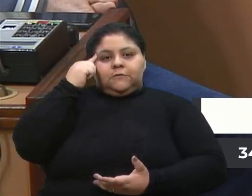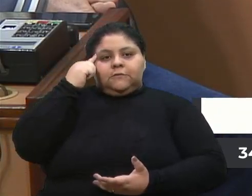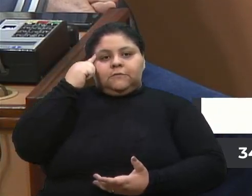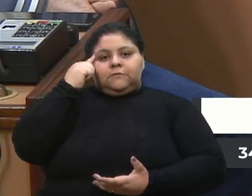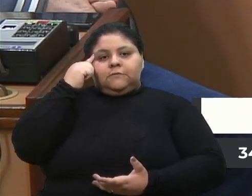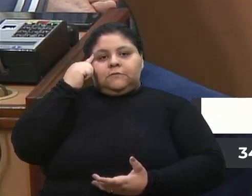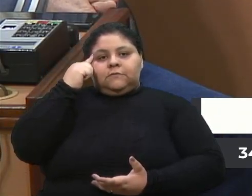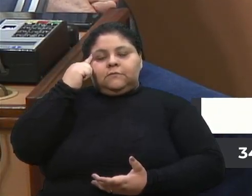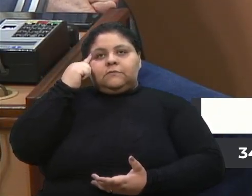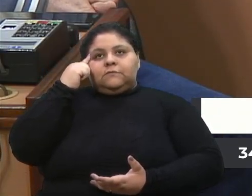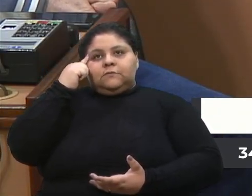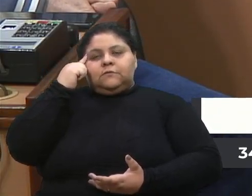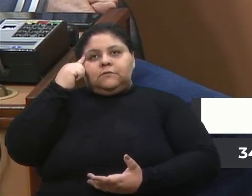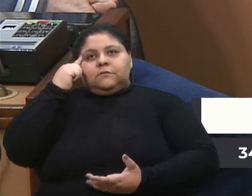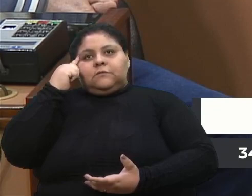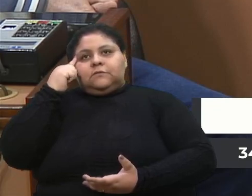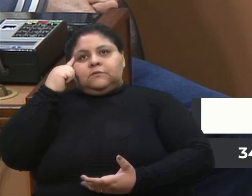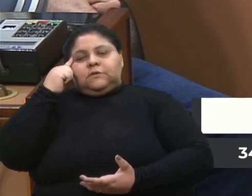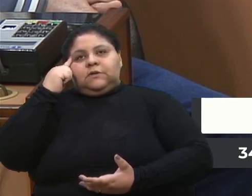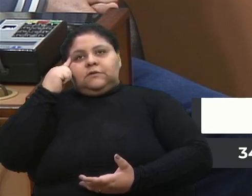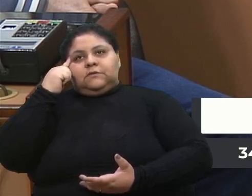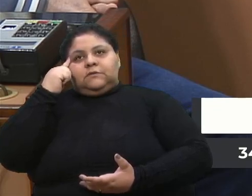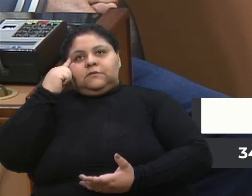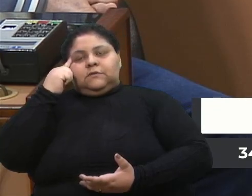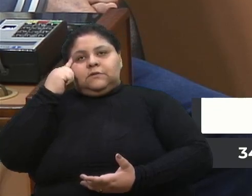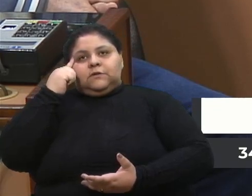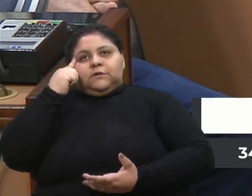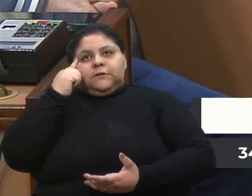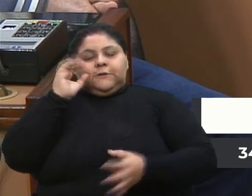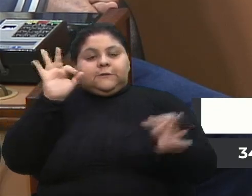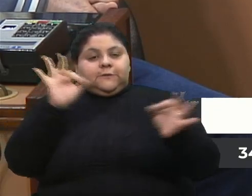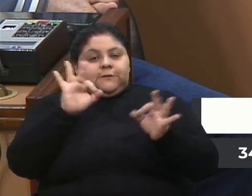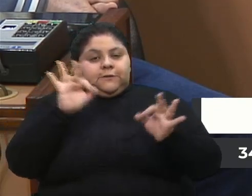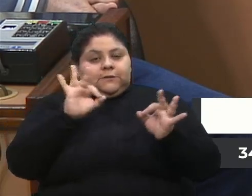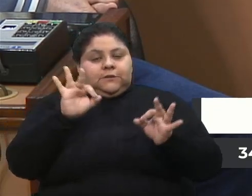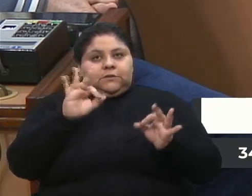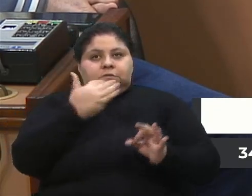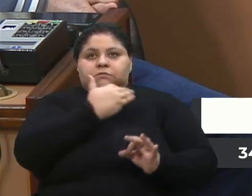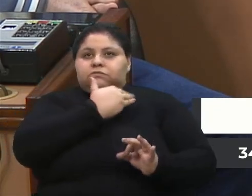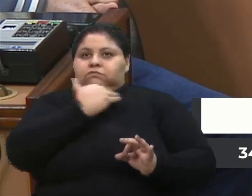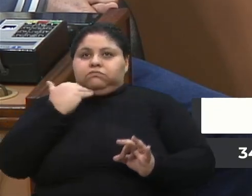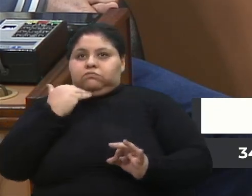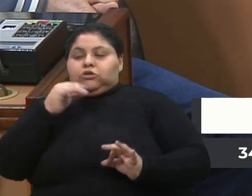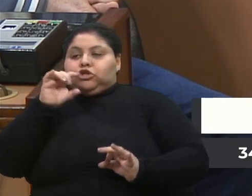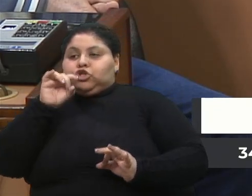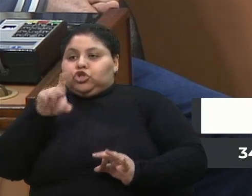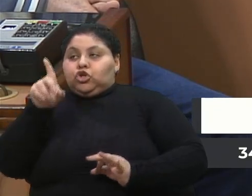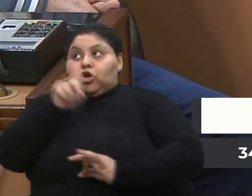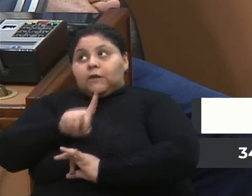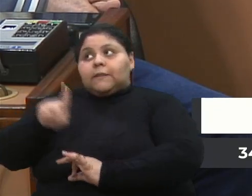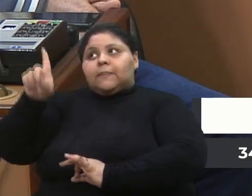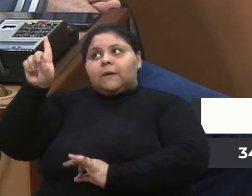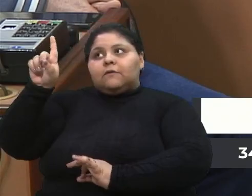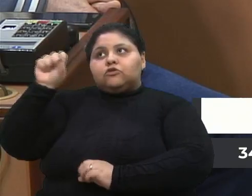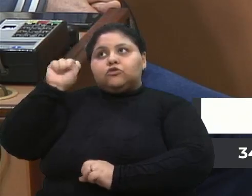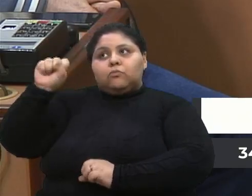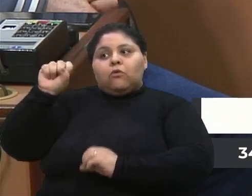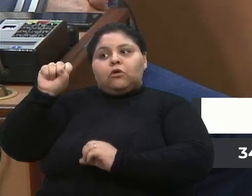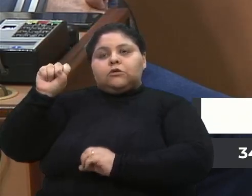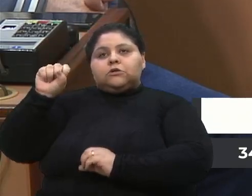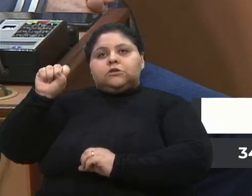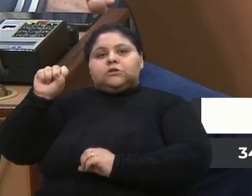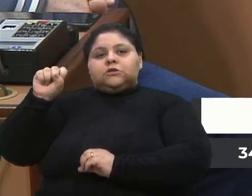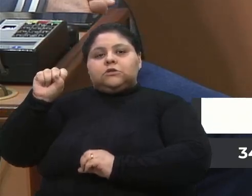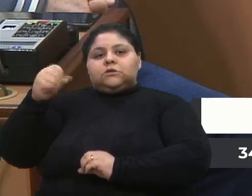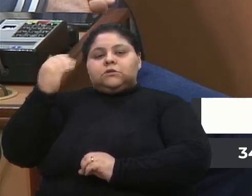Ninguém pode tirar a vida de ninguém, nem a sua própria vida. É Deus e mais ninguém.